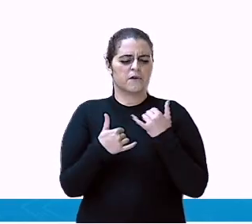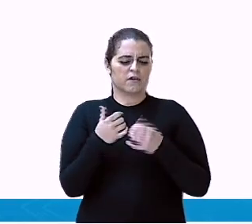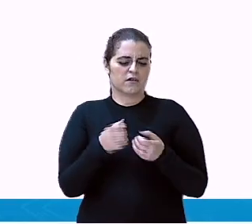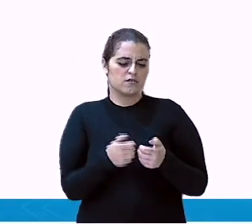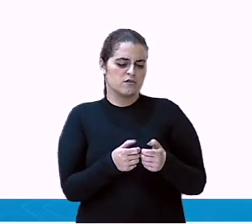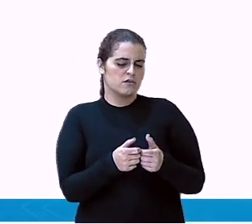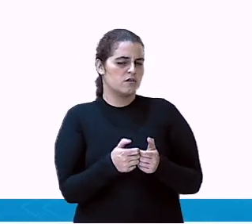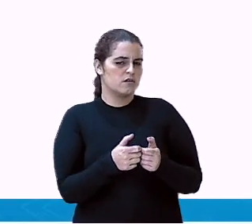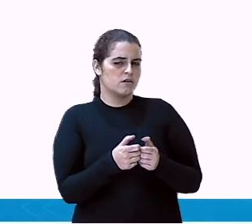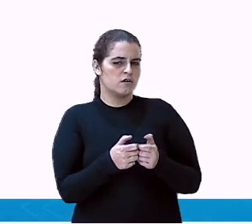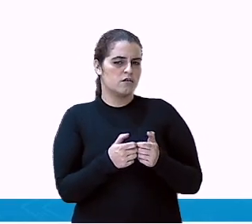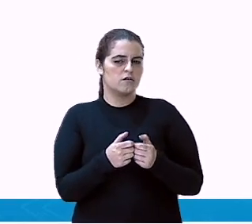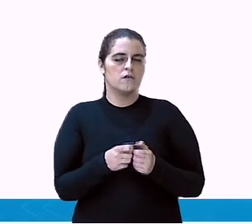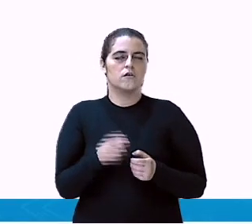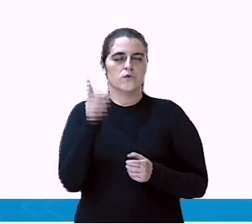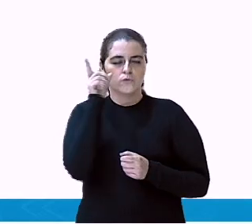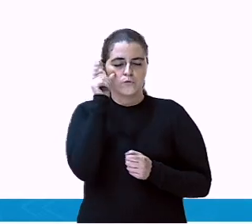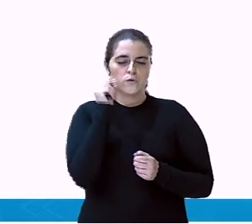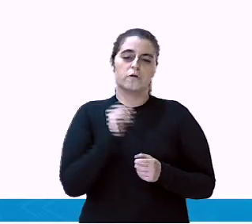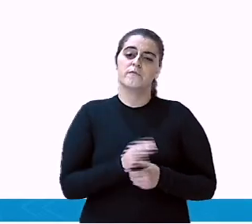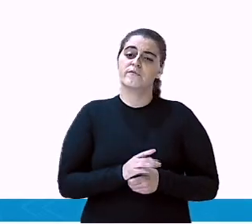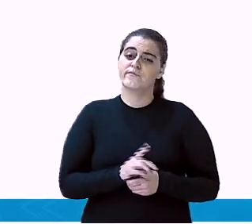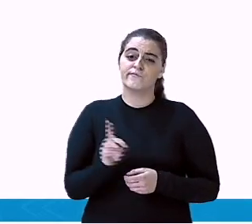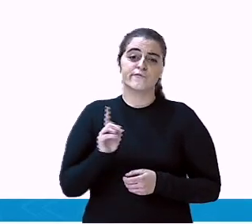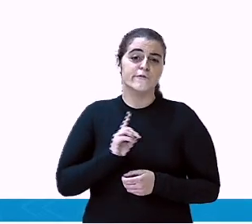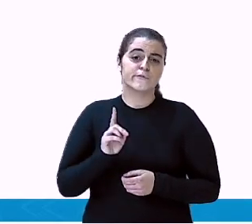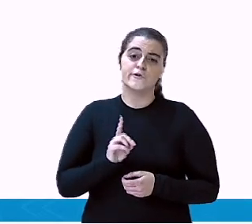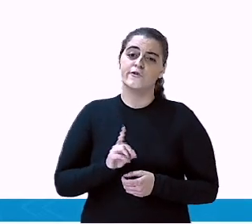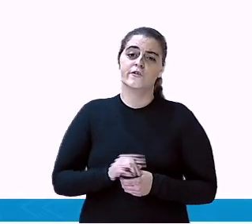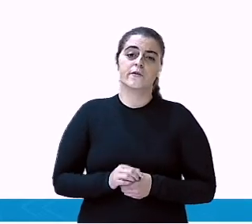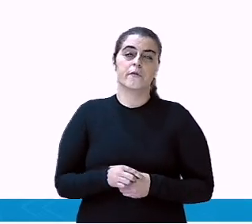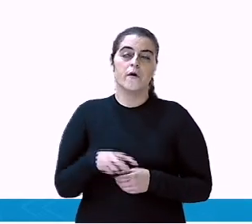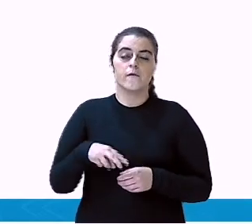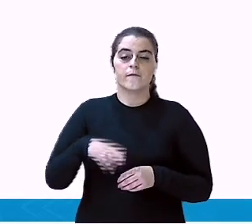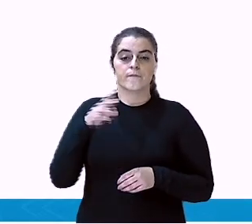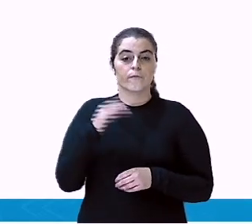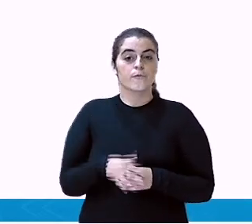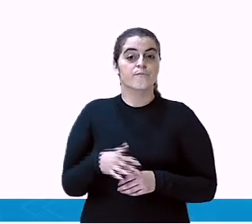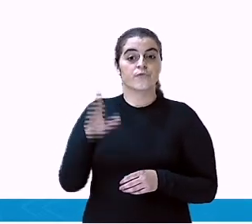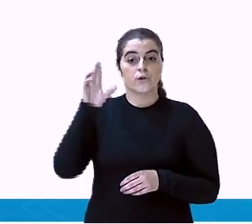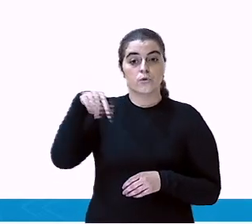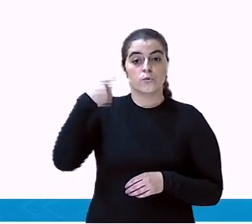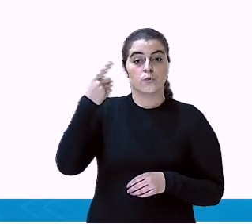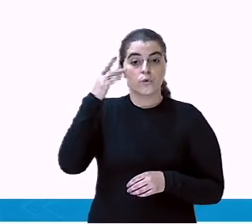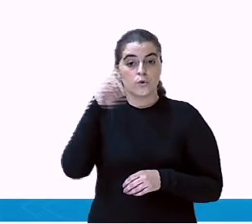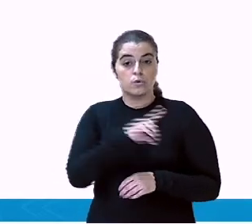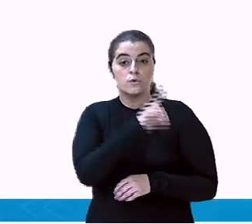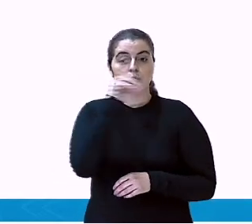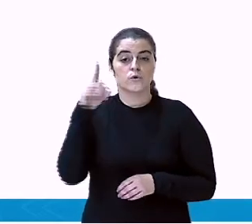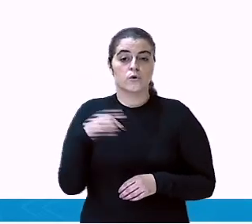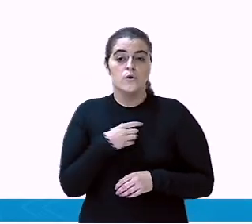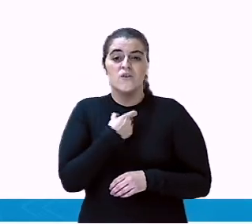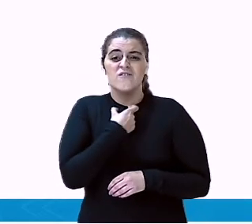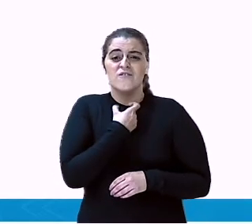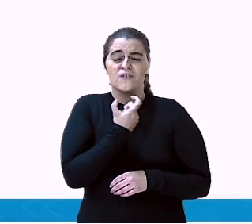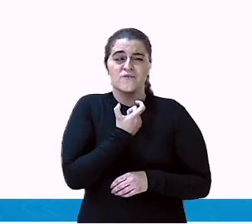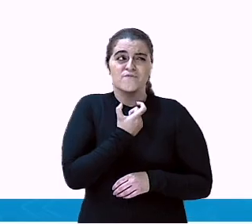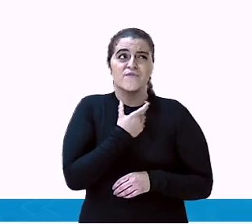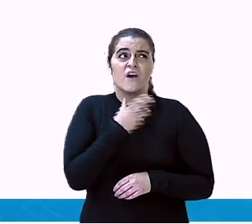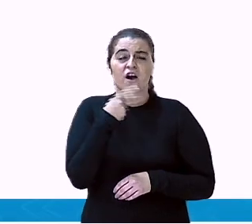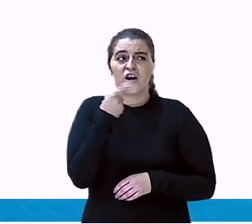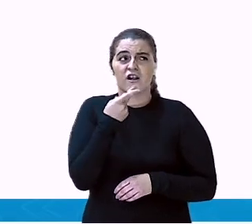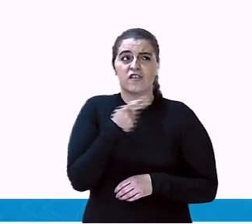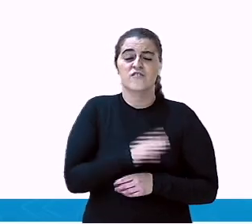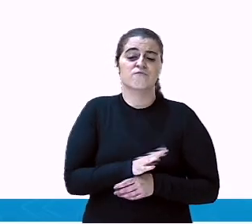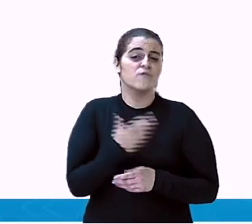seu celular, sem dormir, ficando até tarde, aí no outro dia você não consegue nem falar direito. Aí você fica, meu